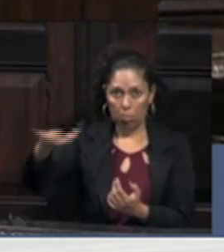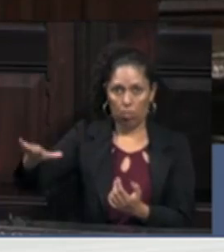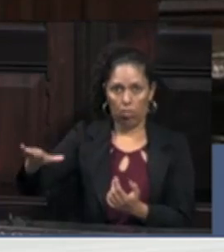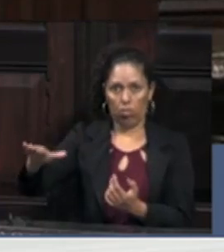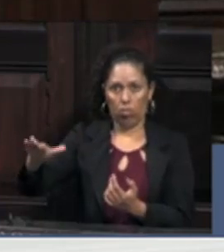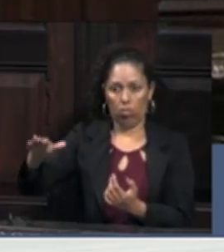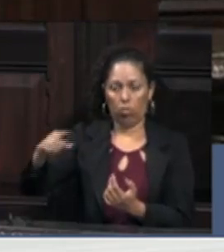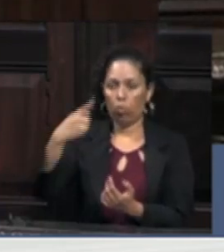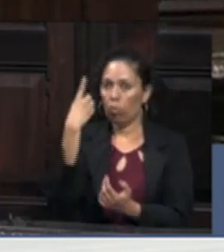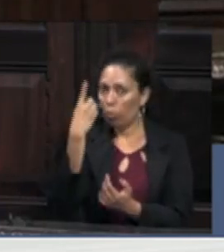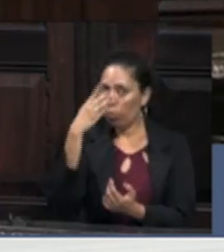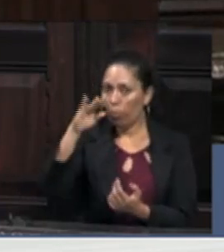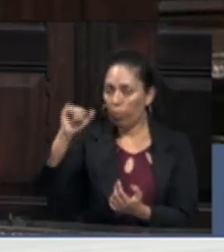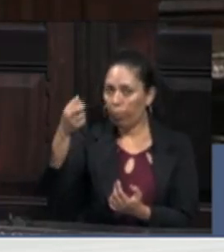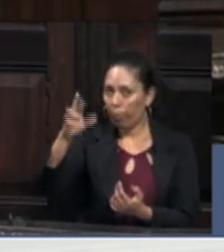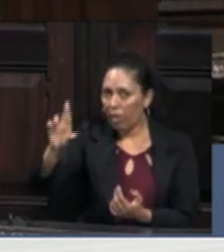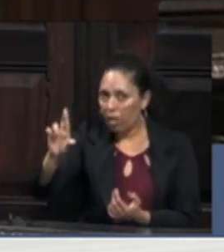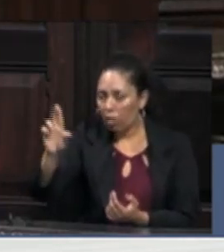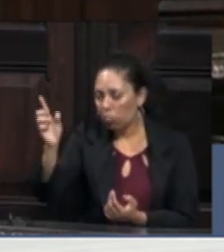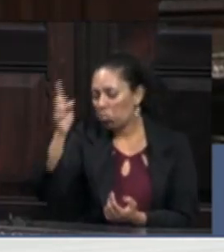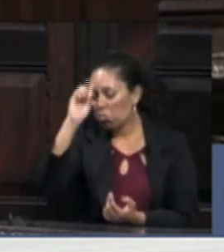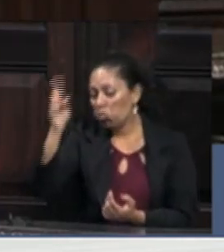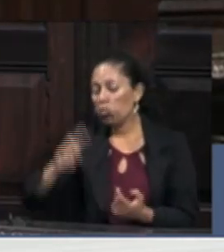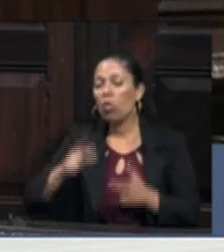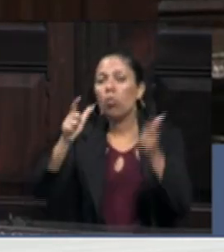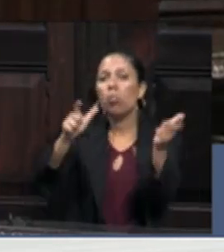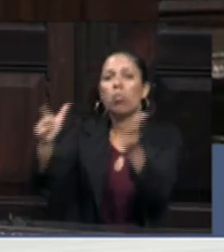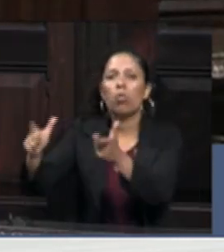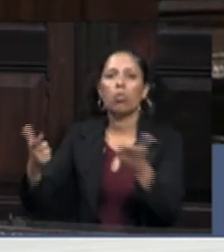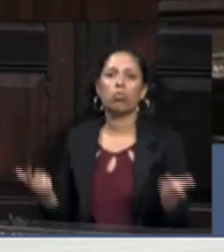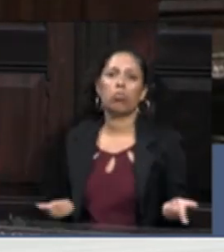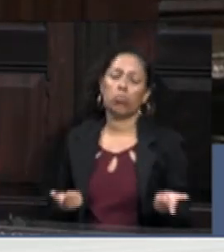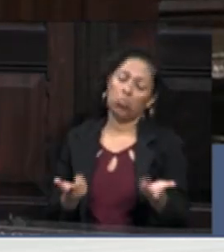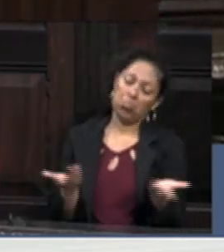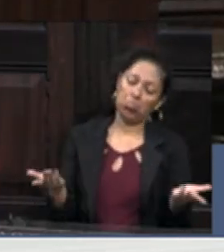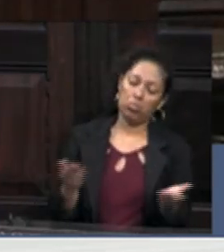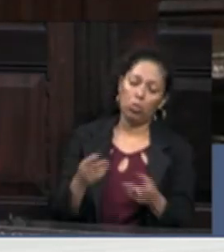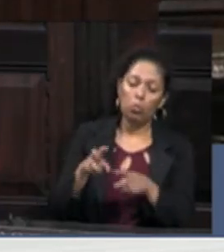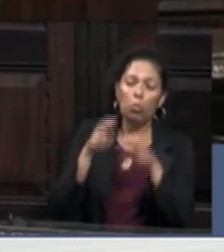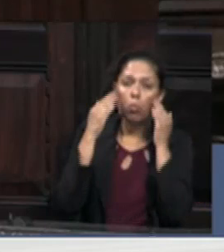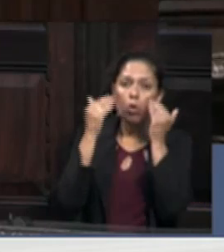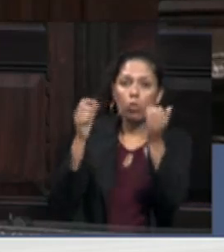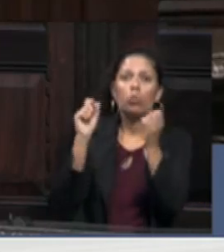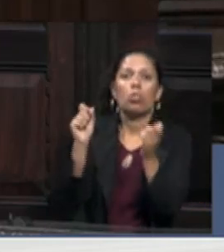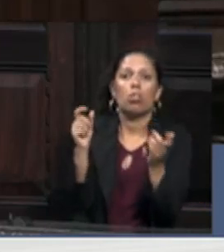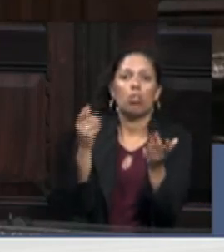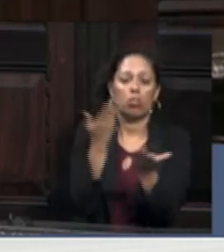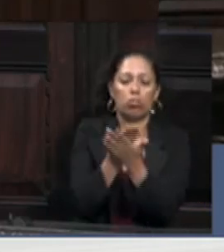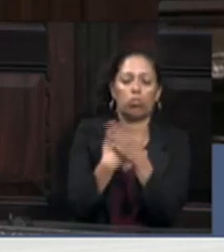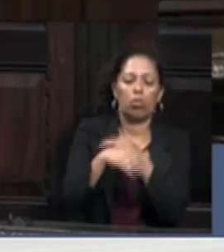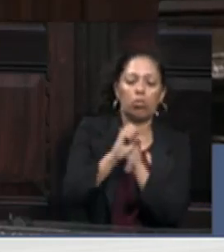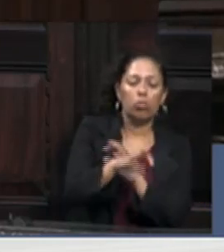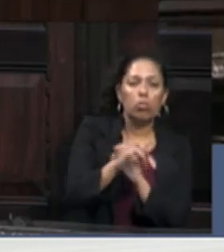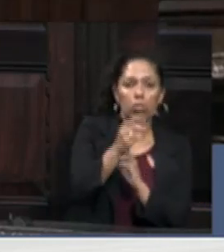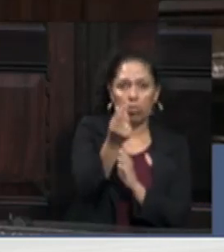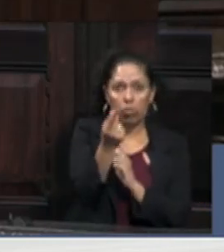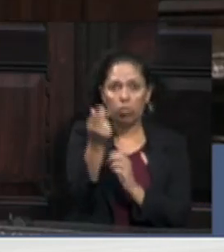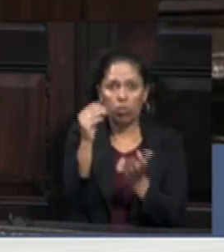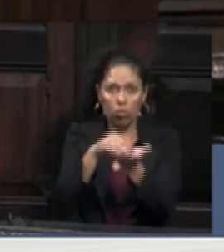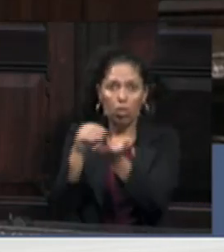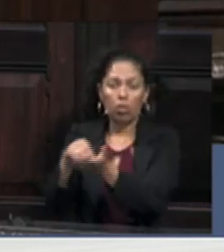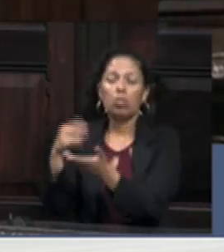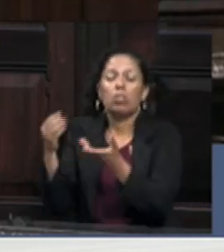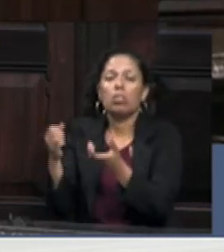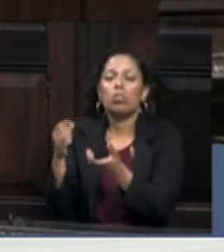do Fundo Estadual de Combate à Pobreza. É por isso que não tem dinheiro para o Fundo Estadual de Habitação de Interesse Social e precisamos refletir sobre